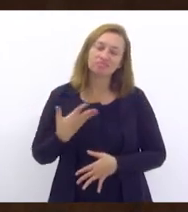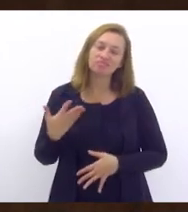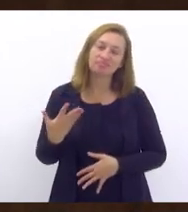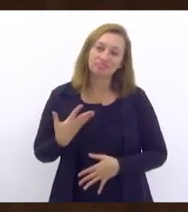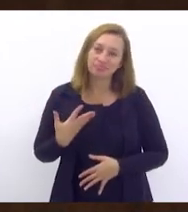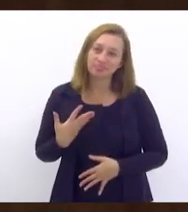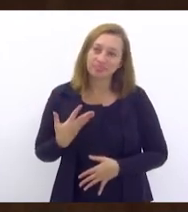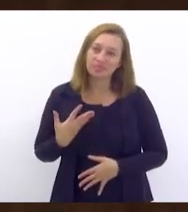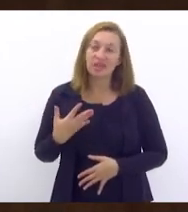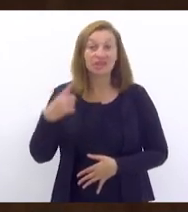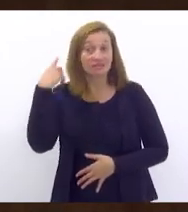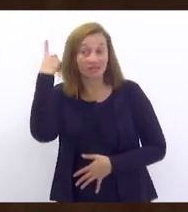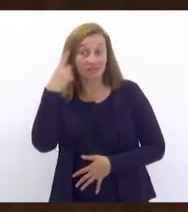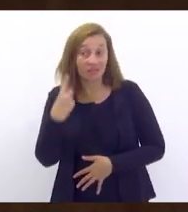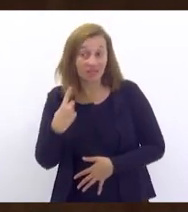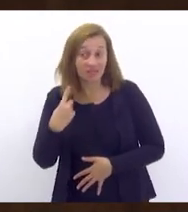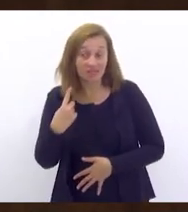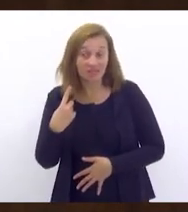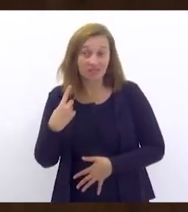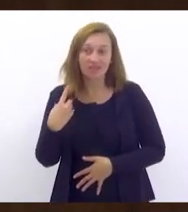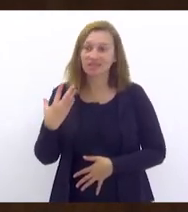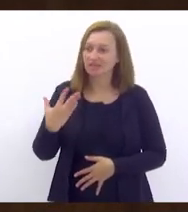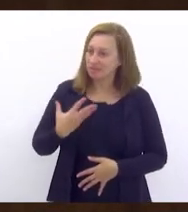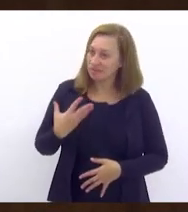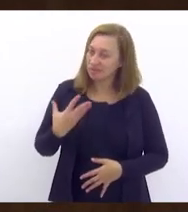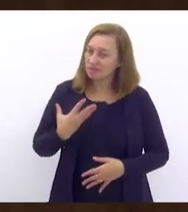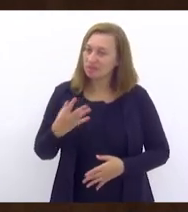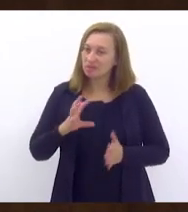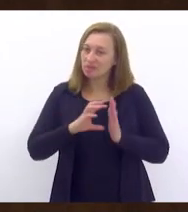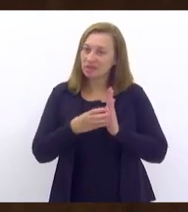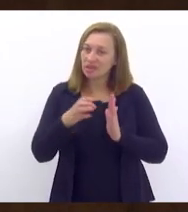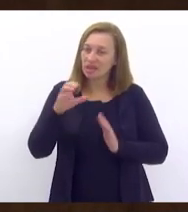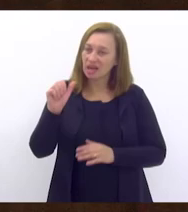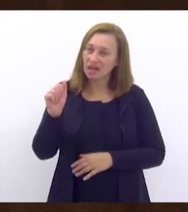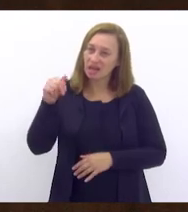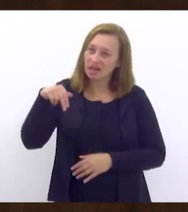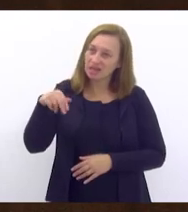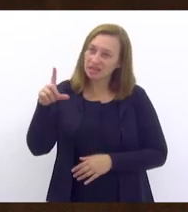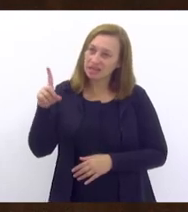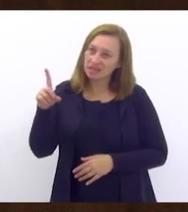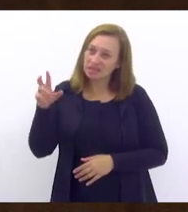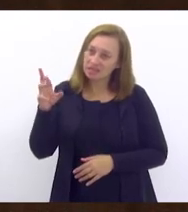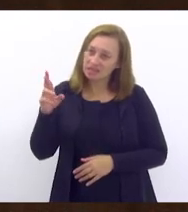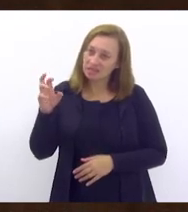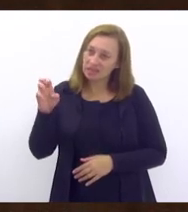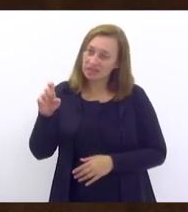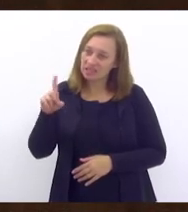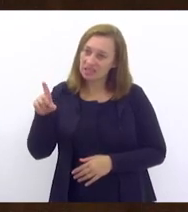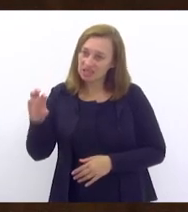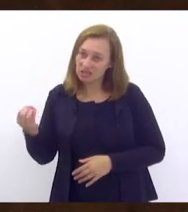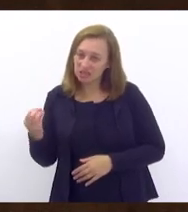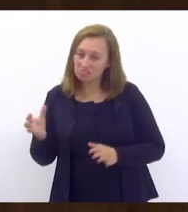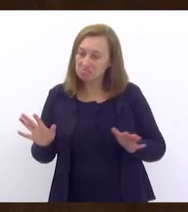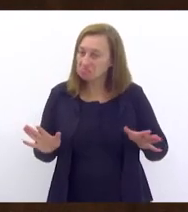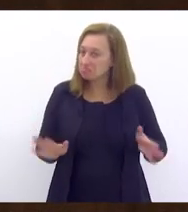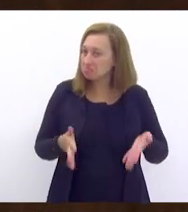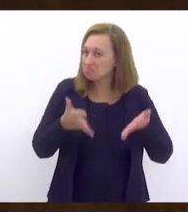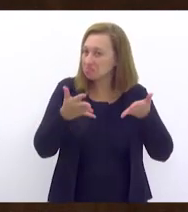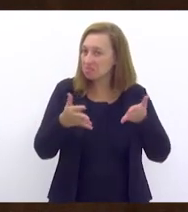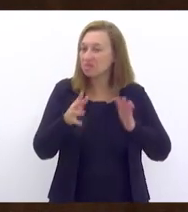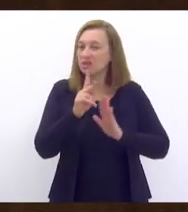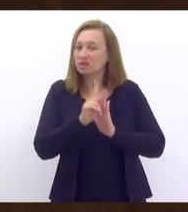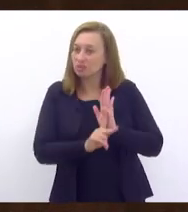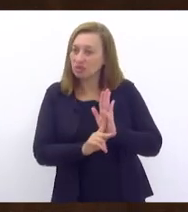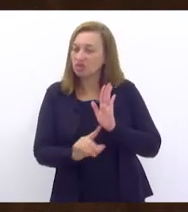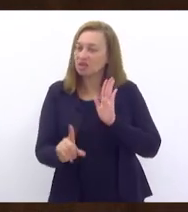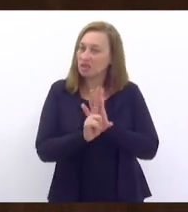colegas Dani Monteiro, meu colega de partido, Andrezinho Siciliano, pela iniciativa desse